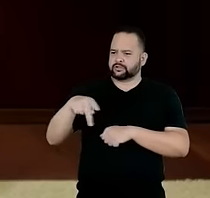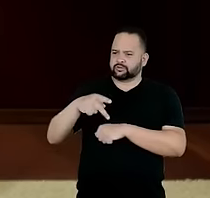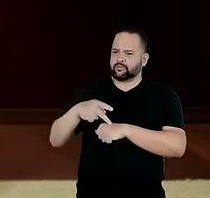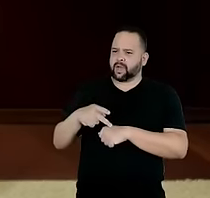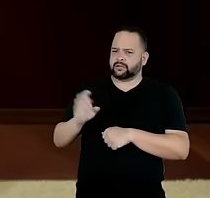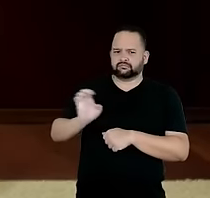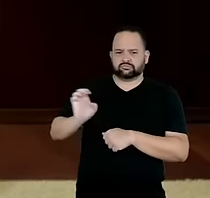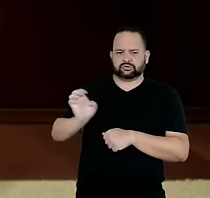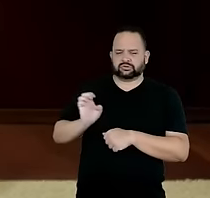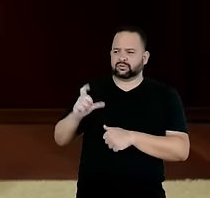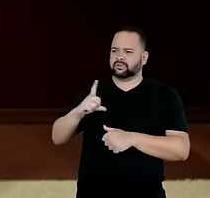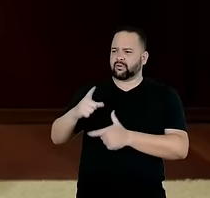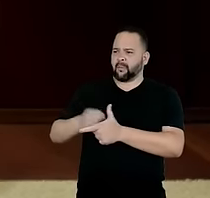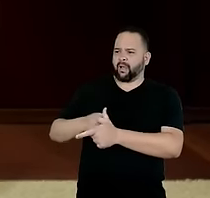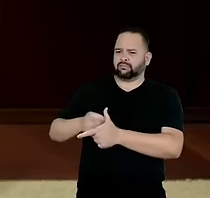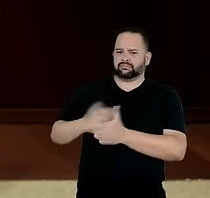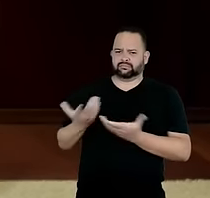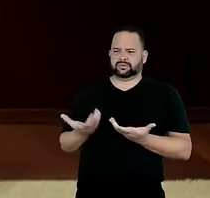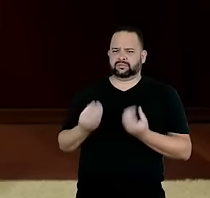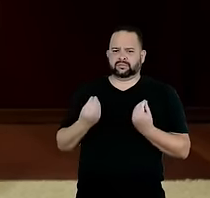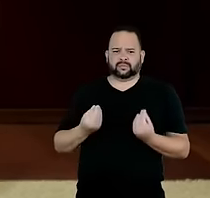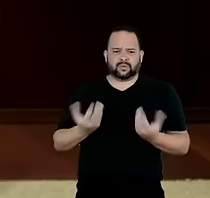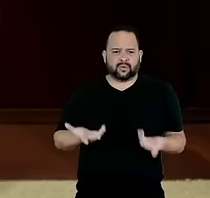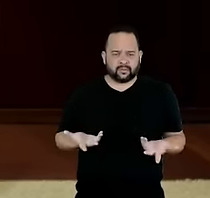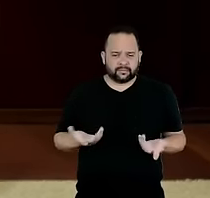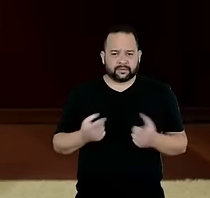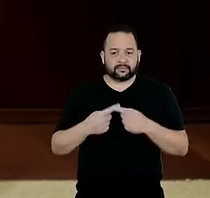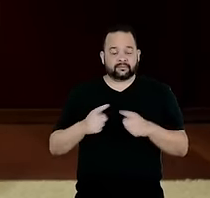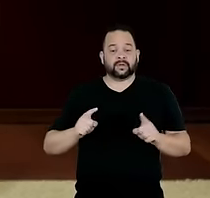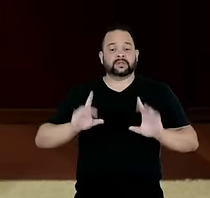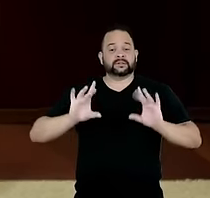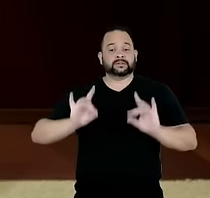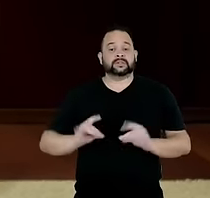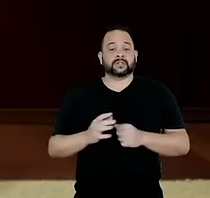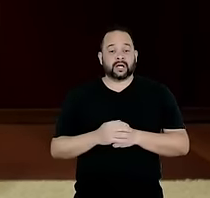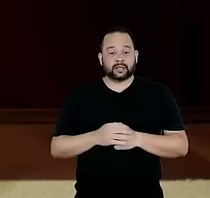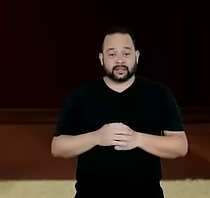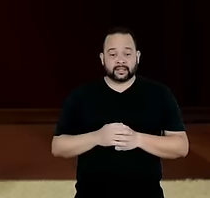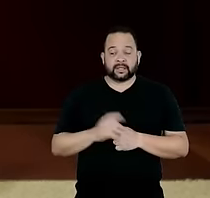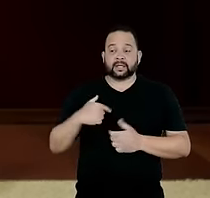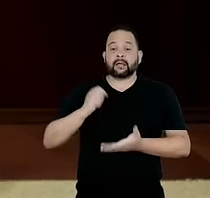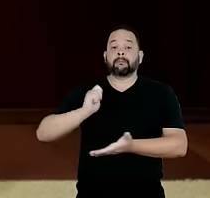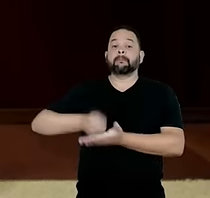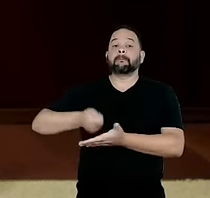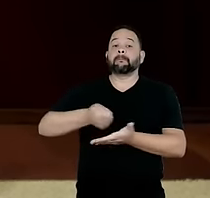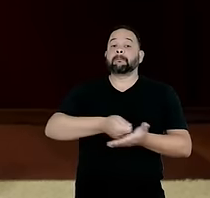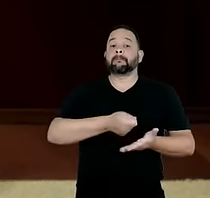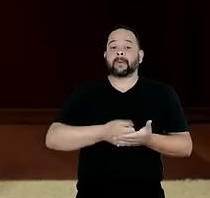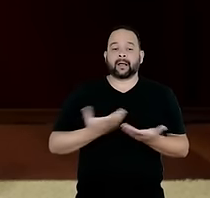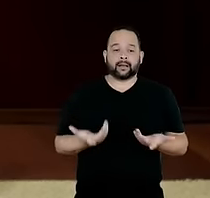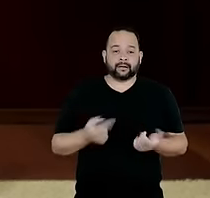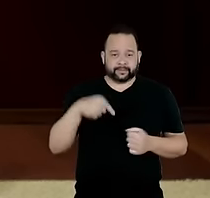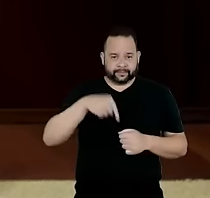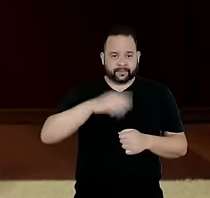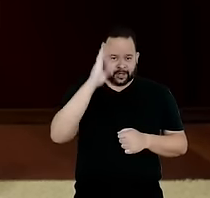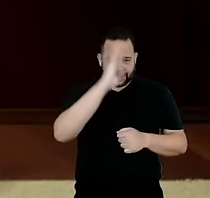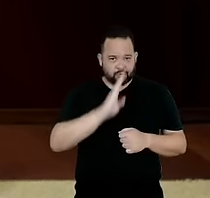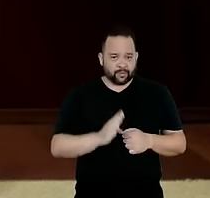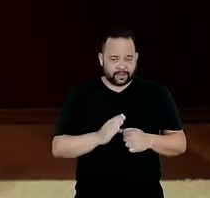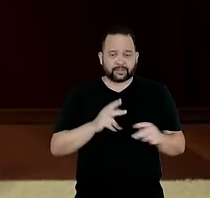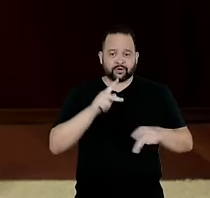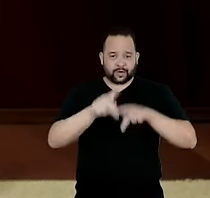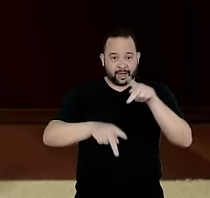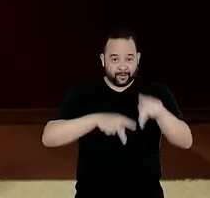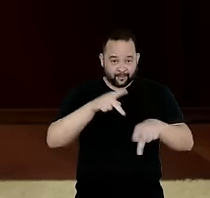puxa da onde claro que aqui tem um detalhe específico é quem financia esse negócio né Enquanto aqui no Brasil somos nós